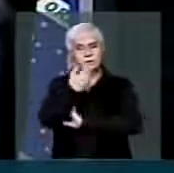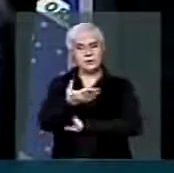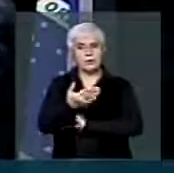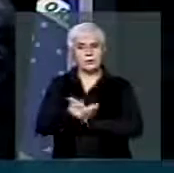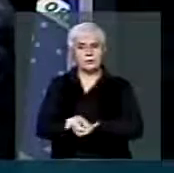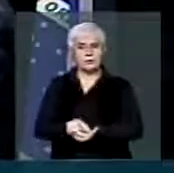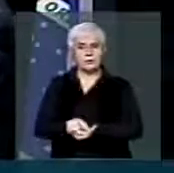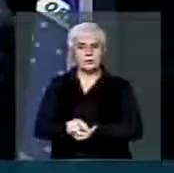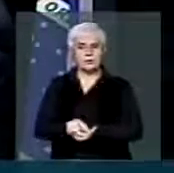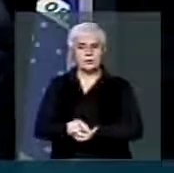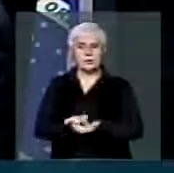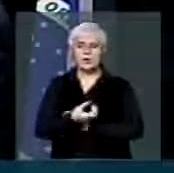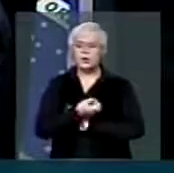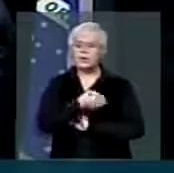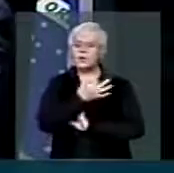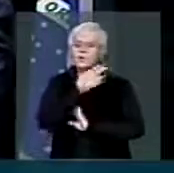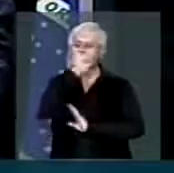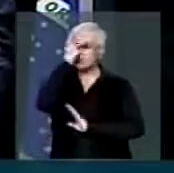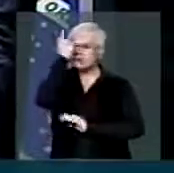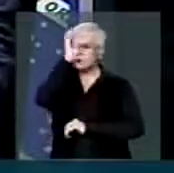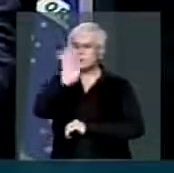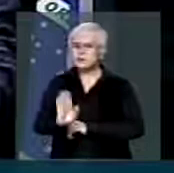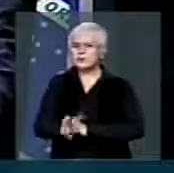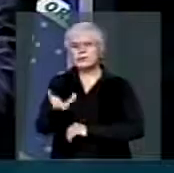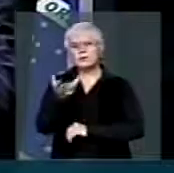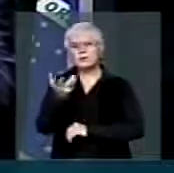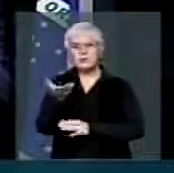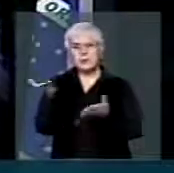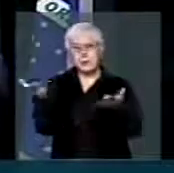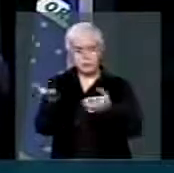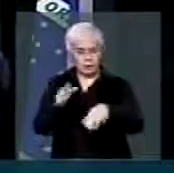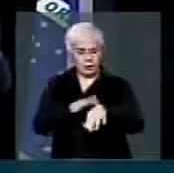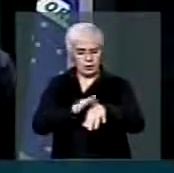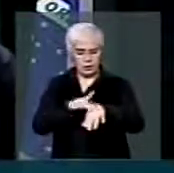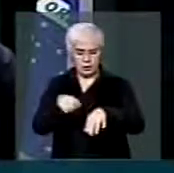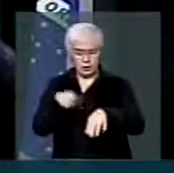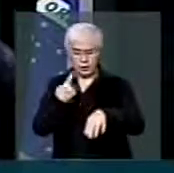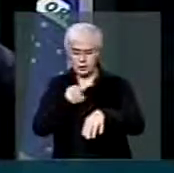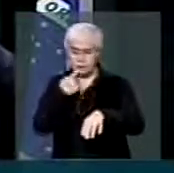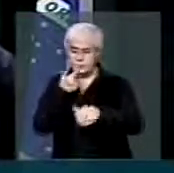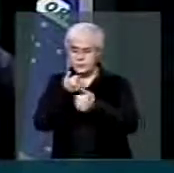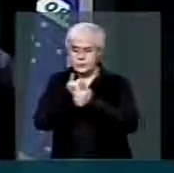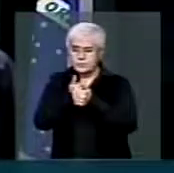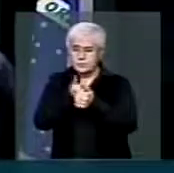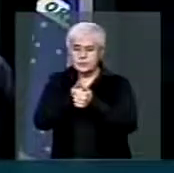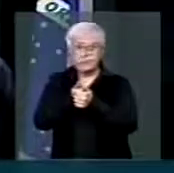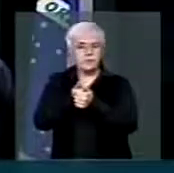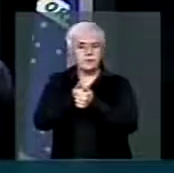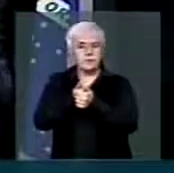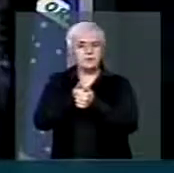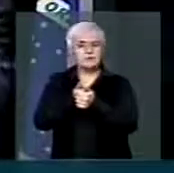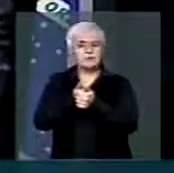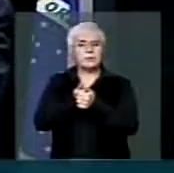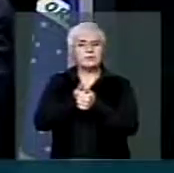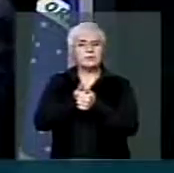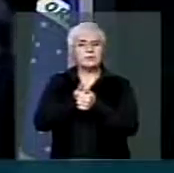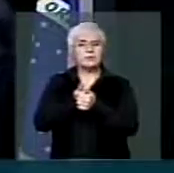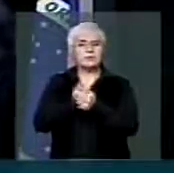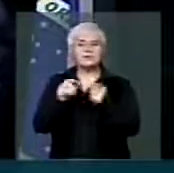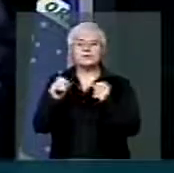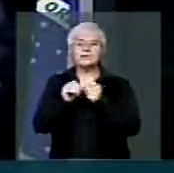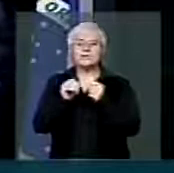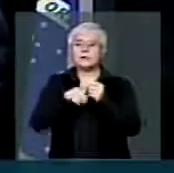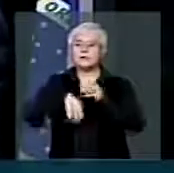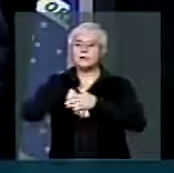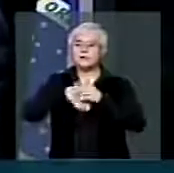os brasileiros queriam nesse instante que nós estivéssemos à véspera de realizarmos